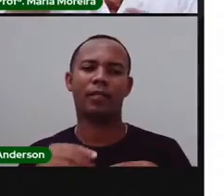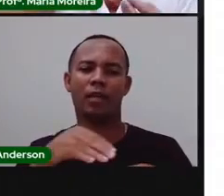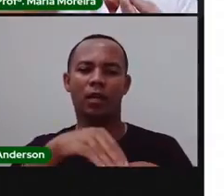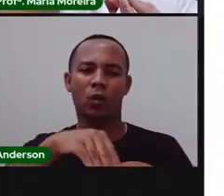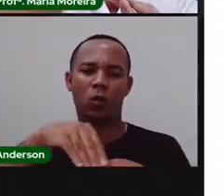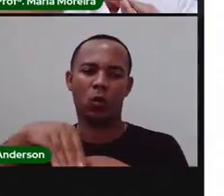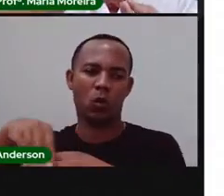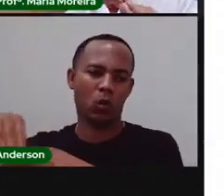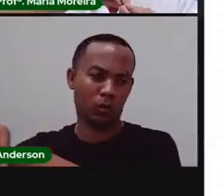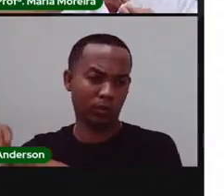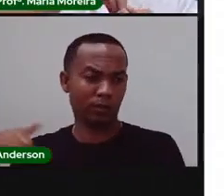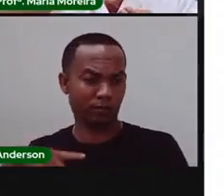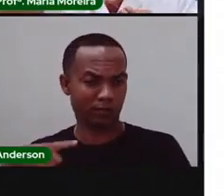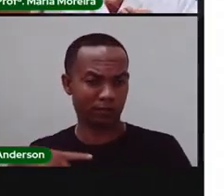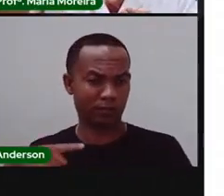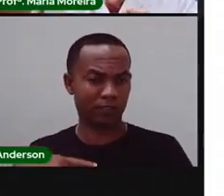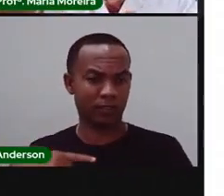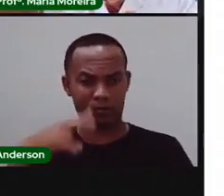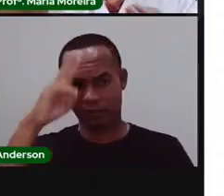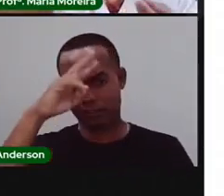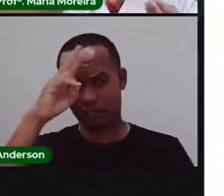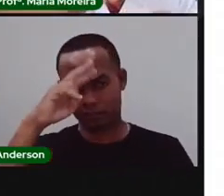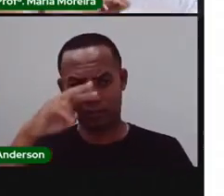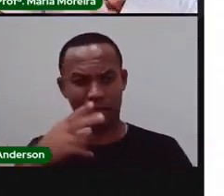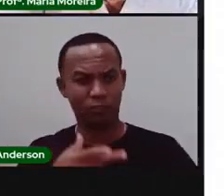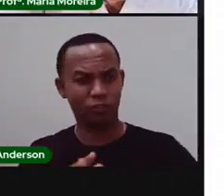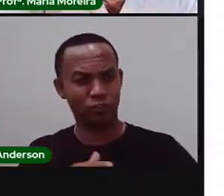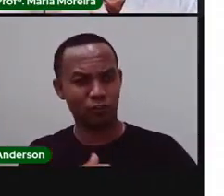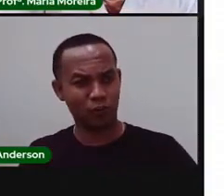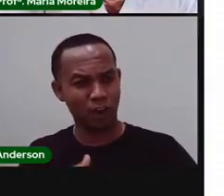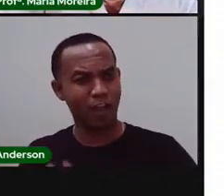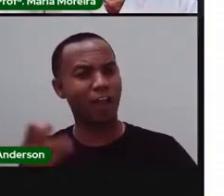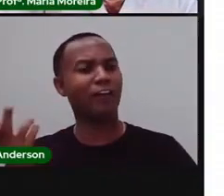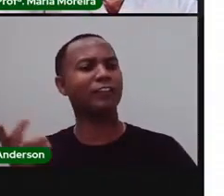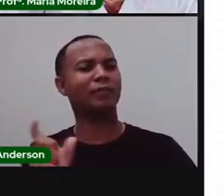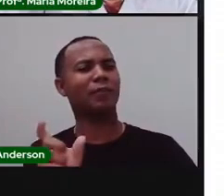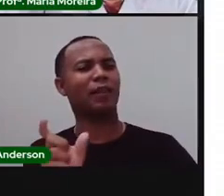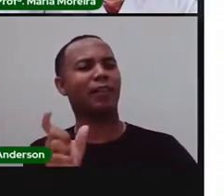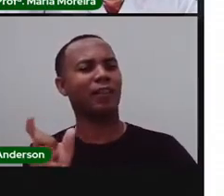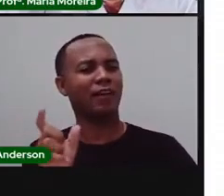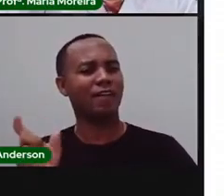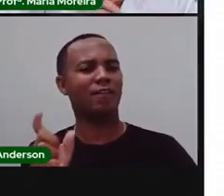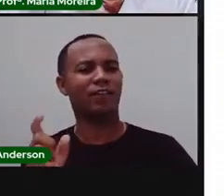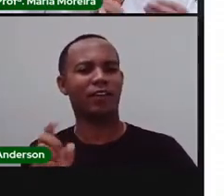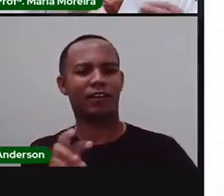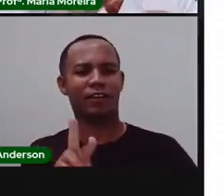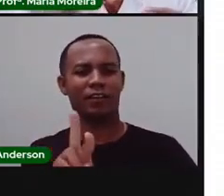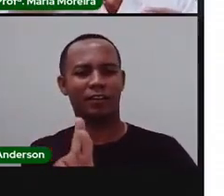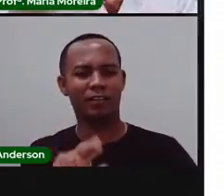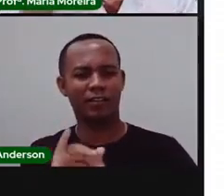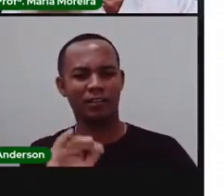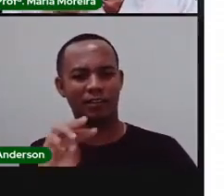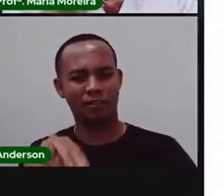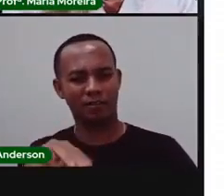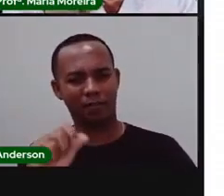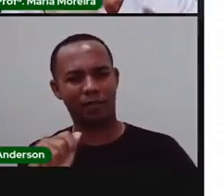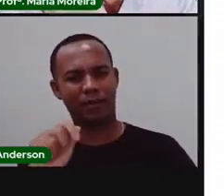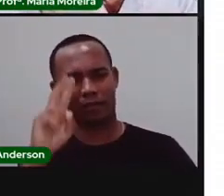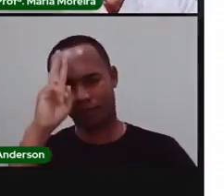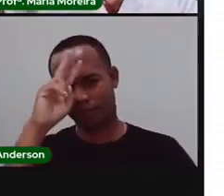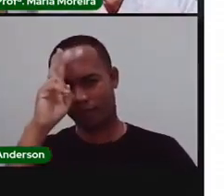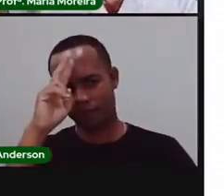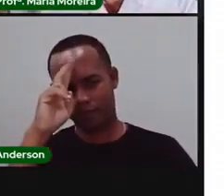que é, tipo, lembra do chocolate que rima com latte, que a Pró falou das rimas? Então vamos lá, ó. Quem não